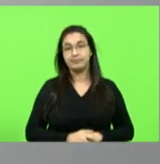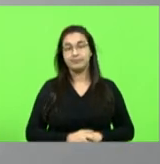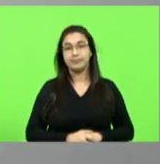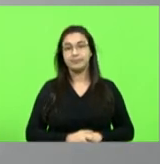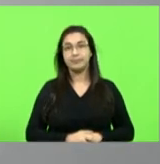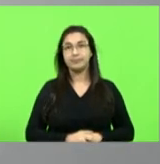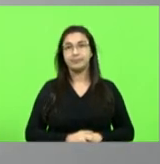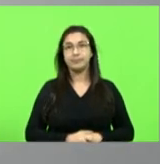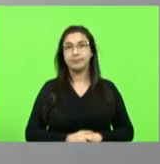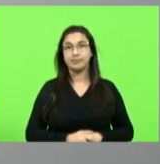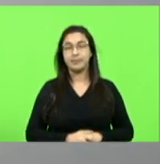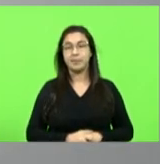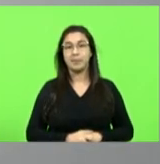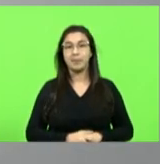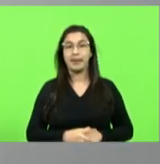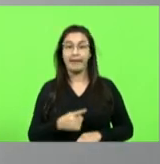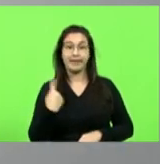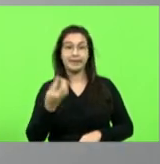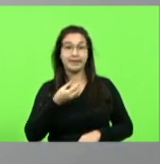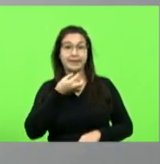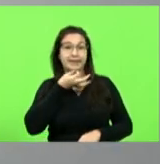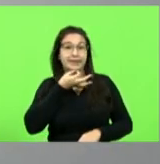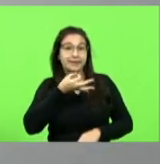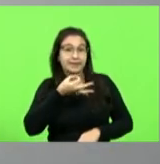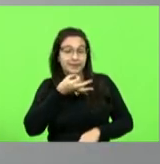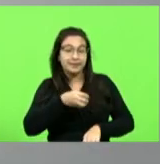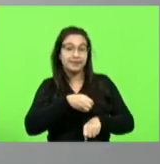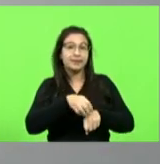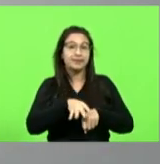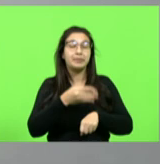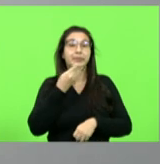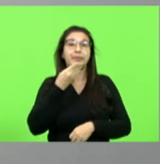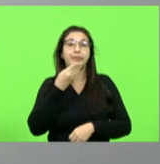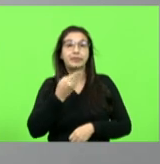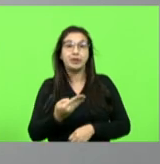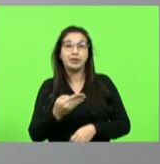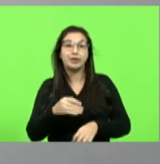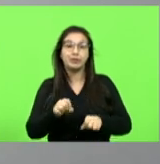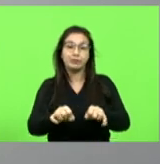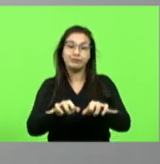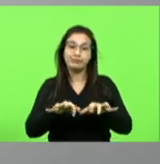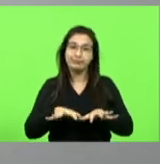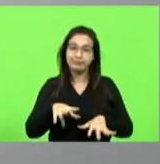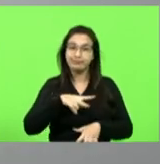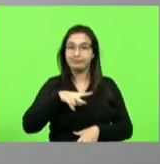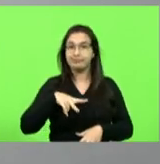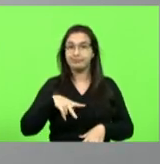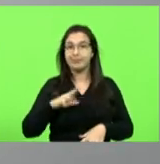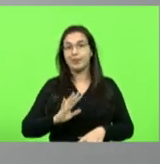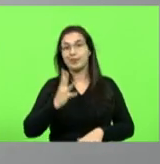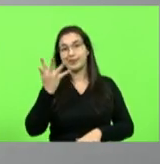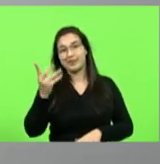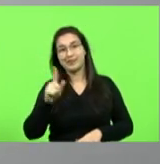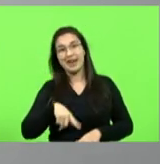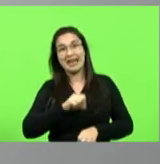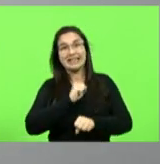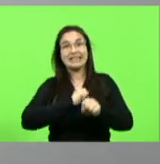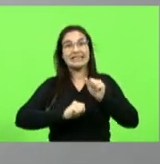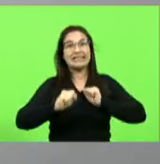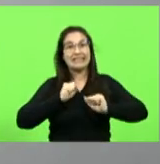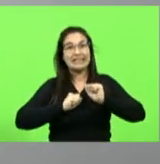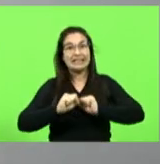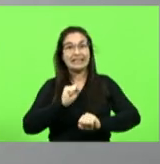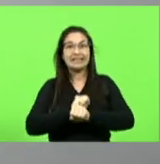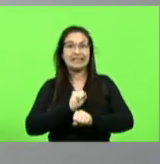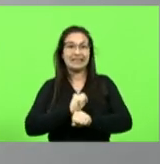nós também sugerimos aí, contribuímos, né, solicitamos para que essa audiência pública acontecesse, que foi muito esperada por esse GT,